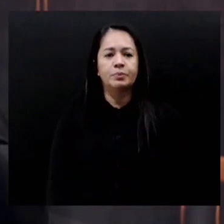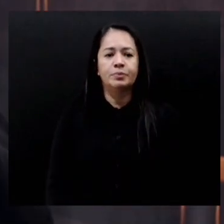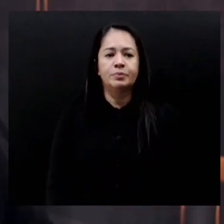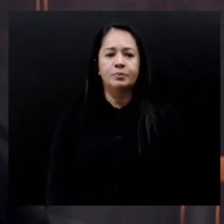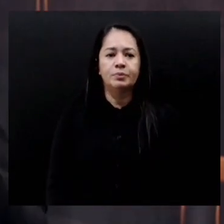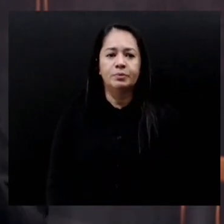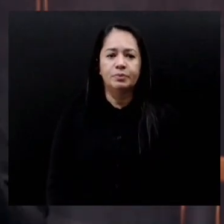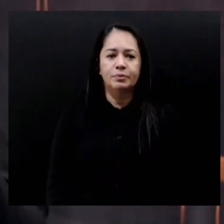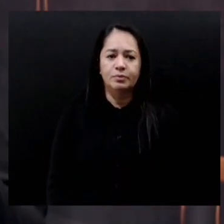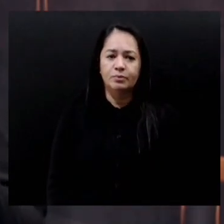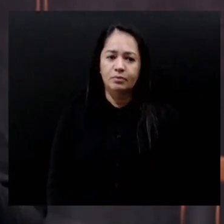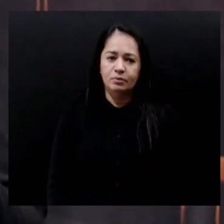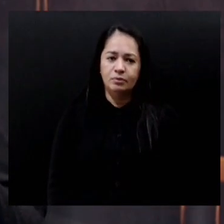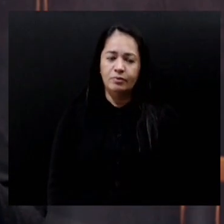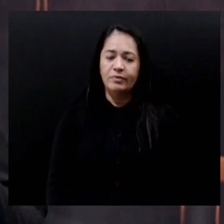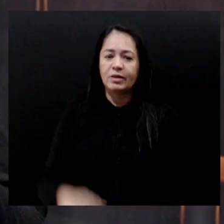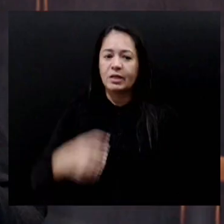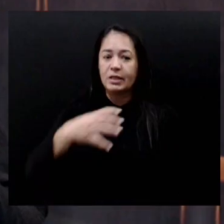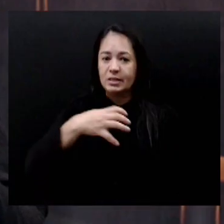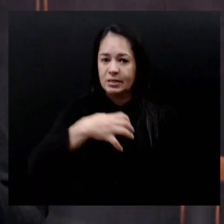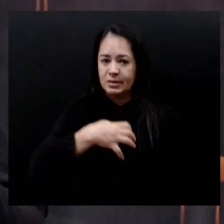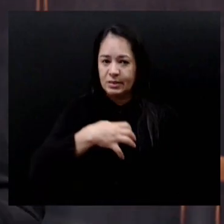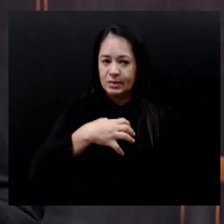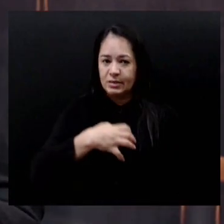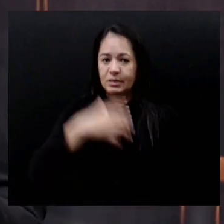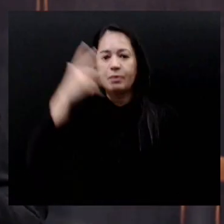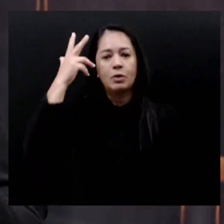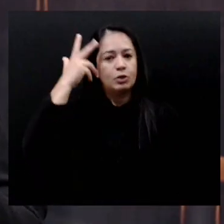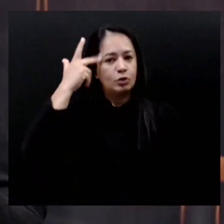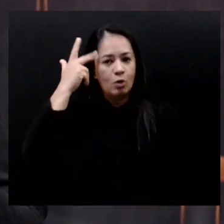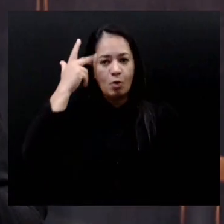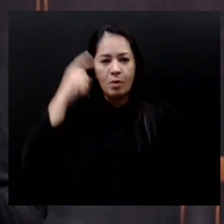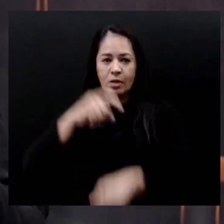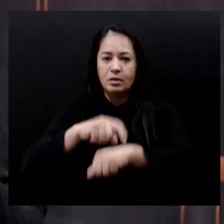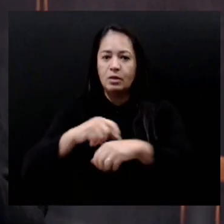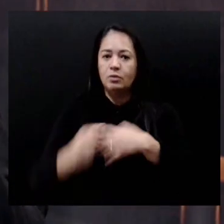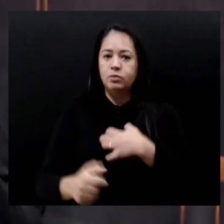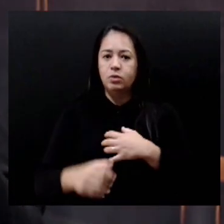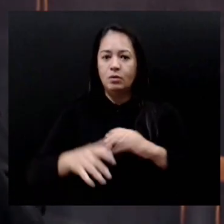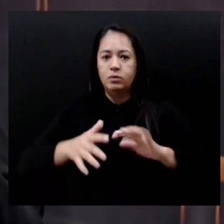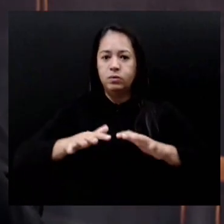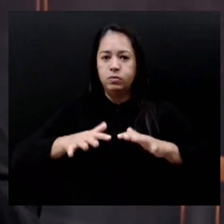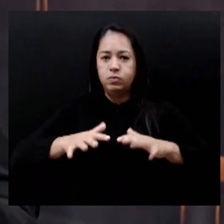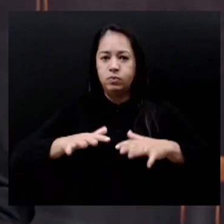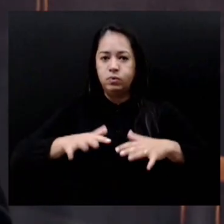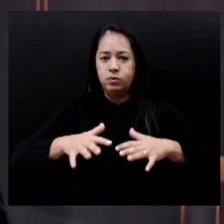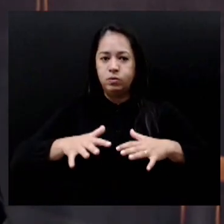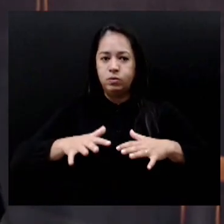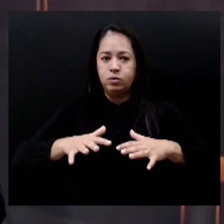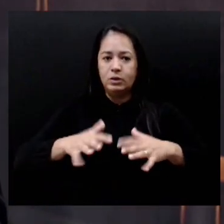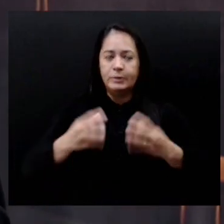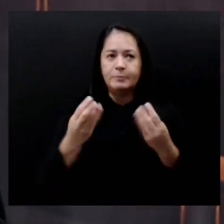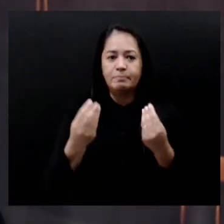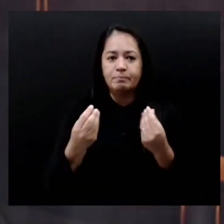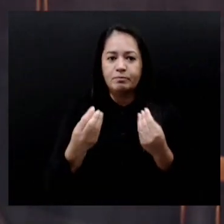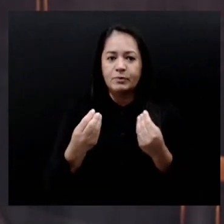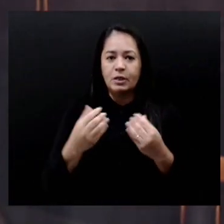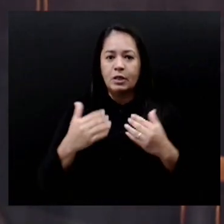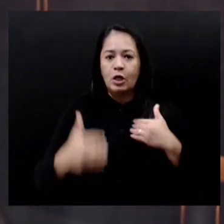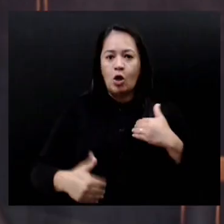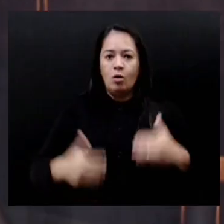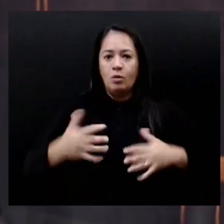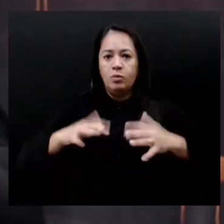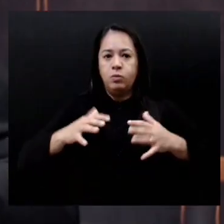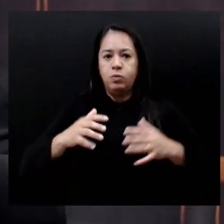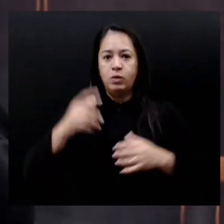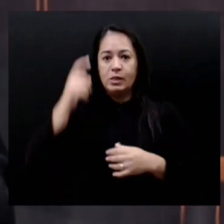São sintomas normais da raiva. Então, a tremedeira, o corpo tremer, a cabeça ferver, a gente